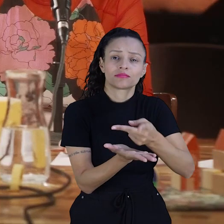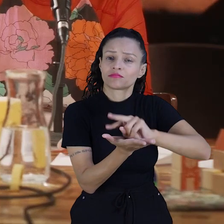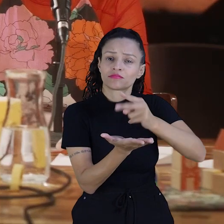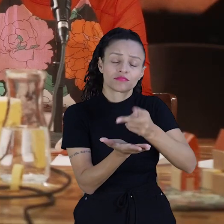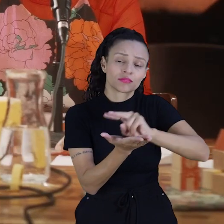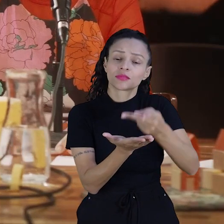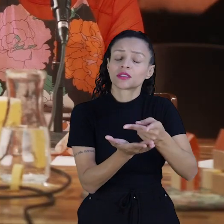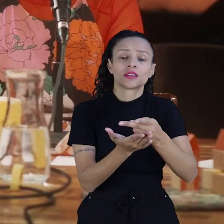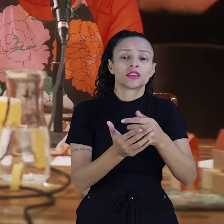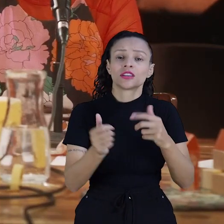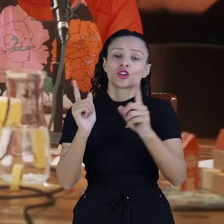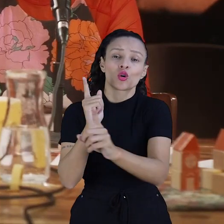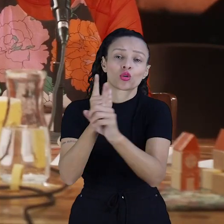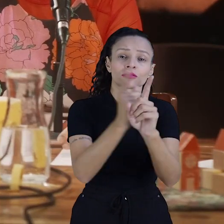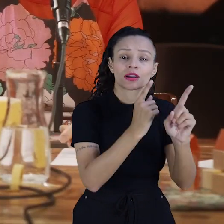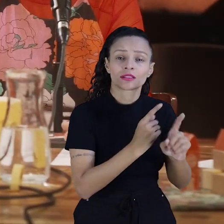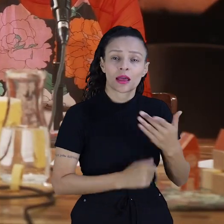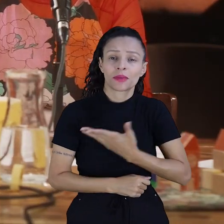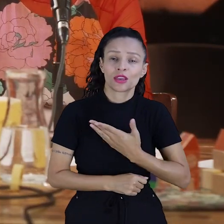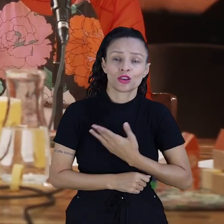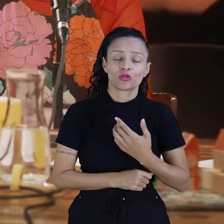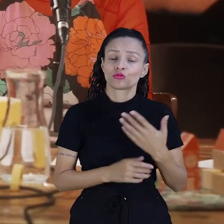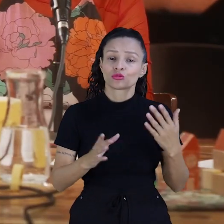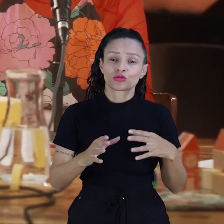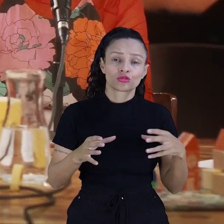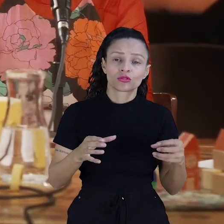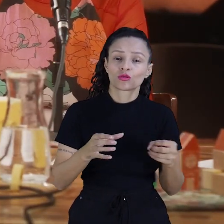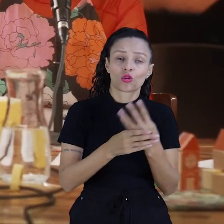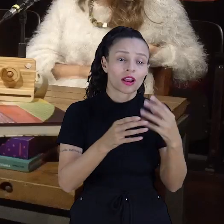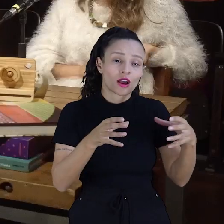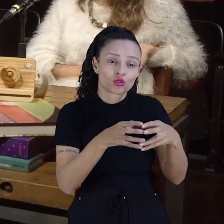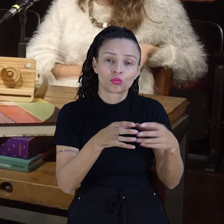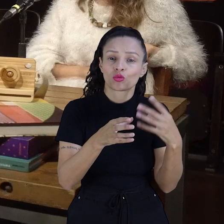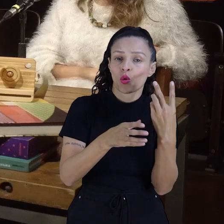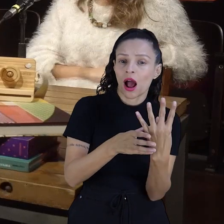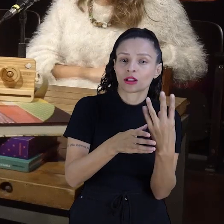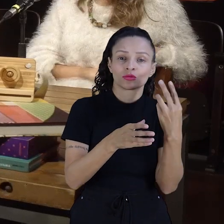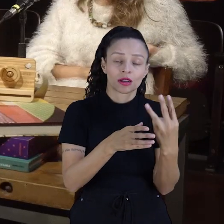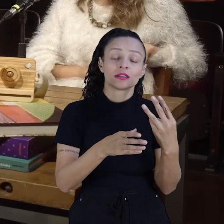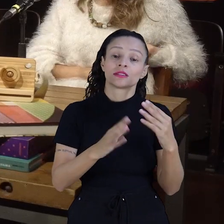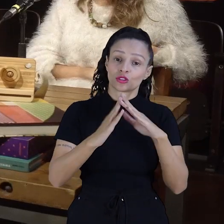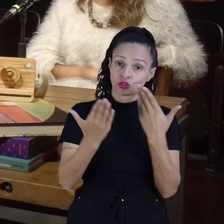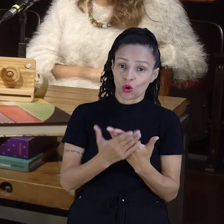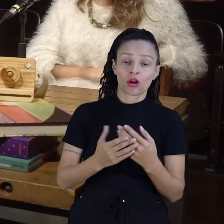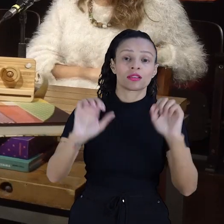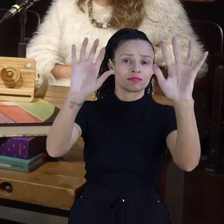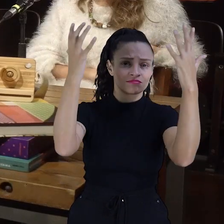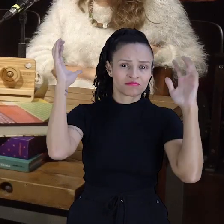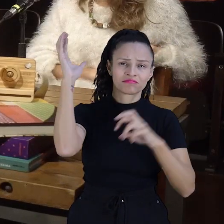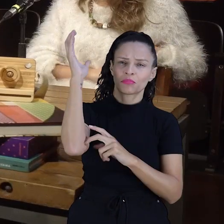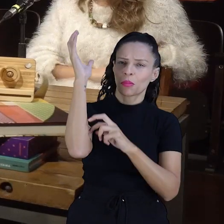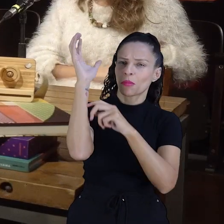chão, encontrar seus pares, seus trios, montarem seus quartetos. Escolas que têm o privilégio de ter bosque, subir